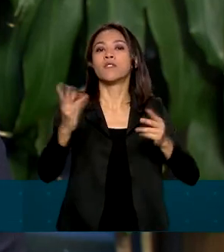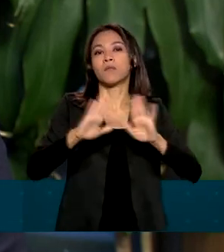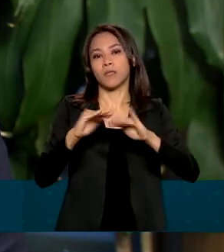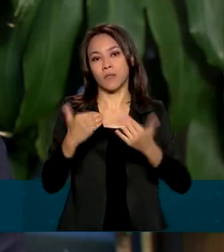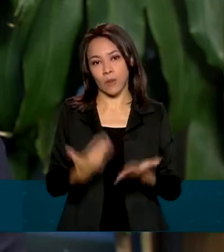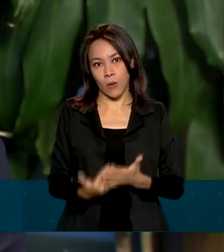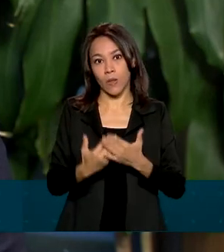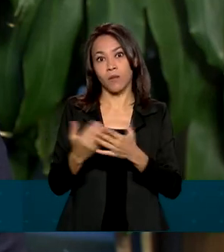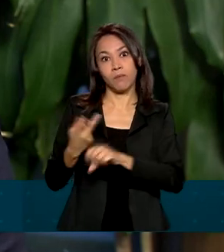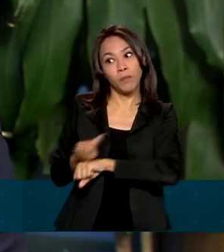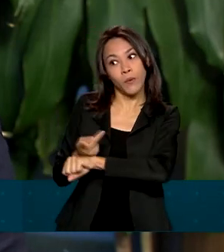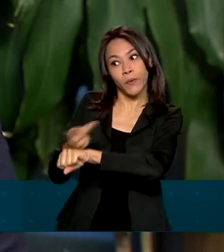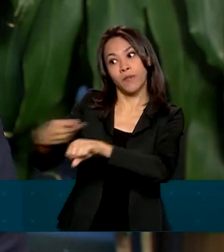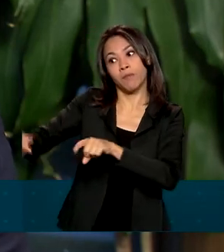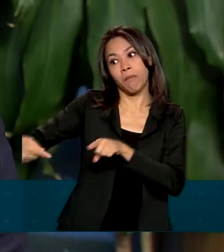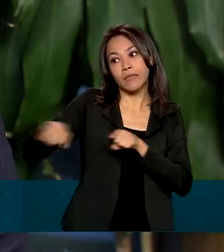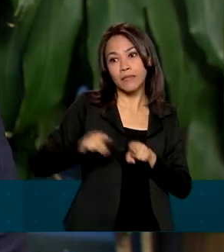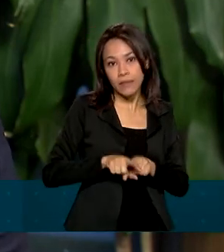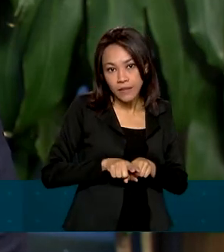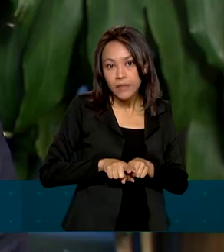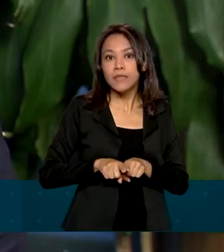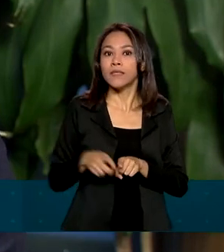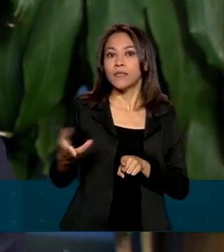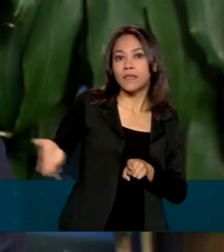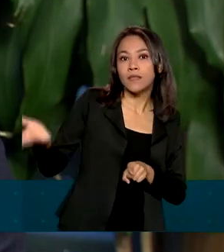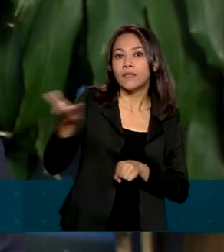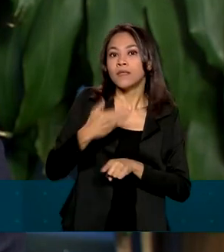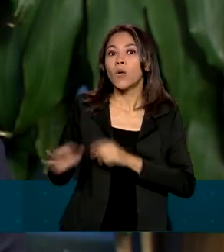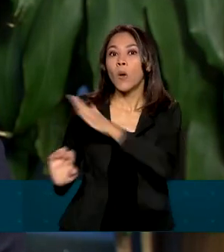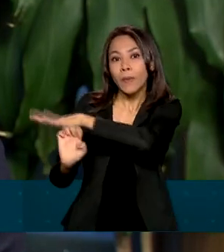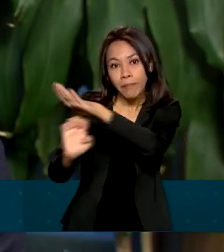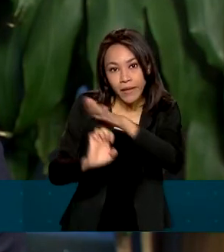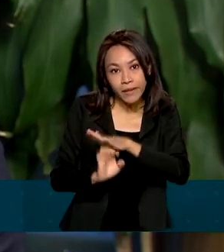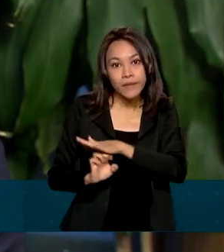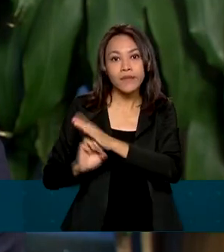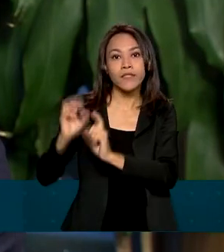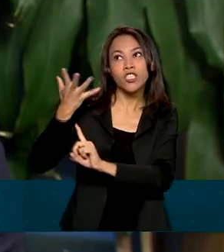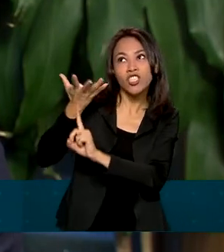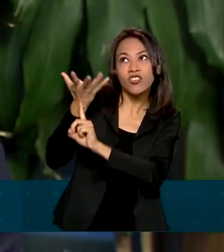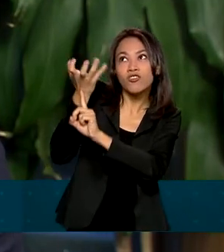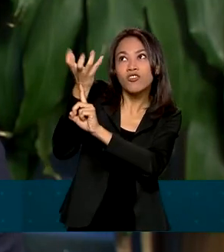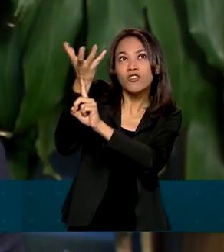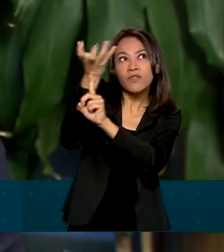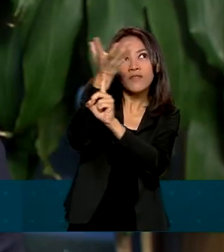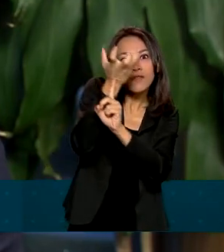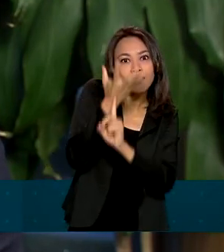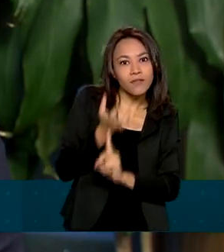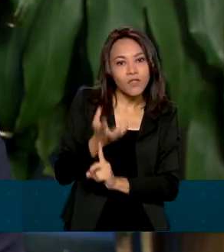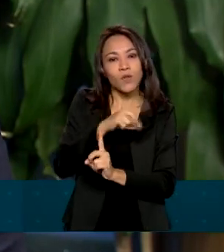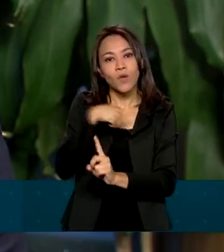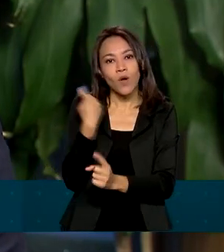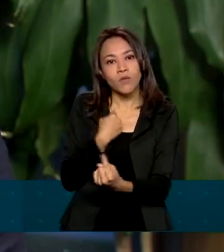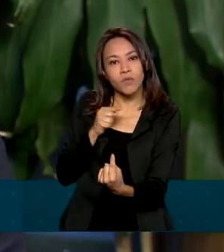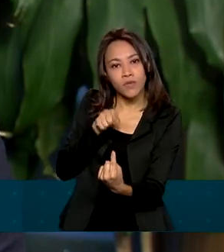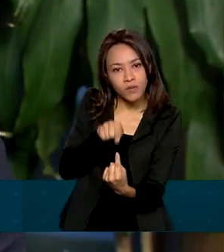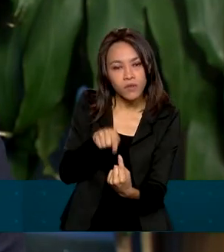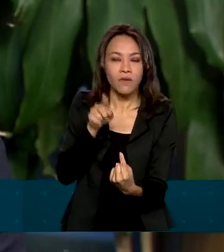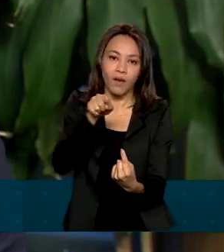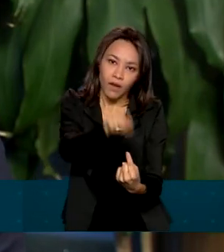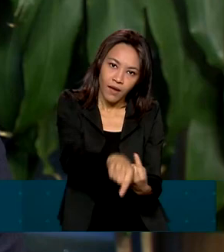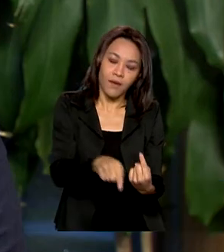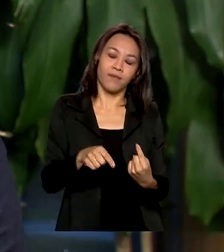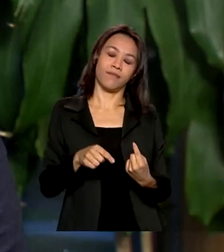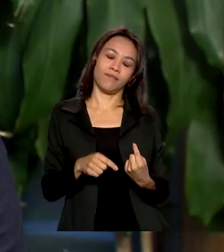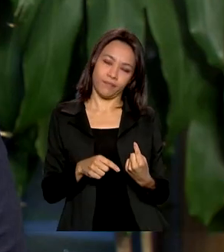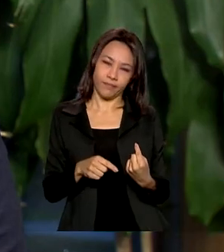parceria com a seres com empresas de satélite já tá mente para ajeitar acelerar esse processo a nossa meta é chegar